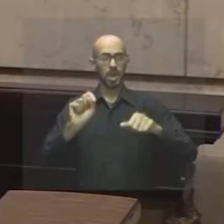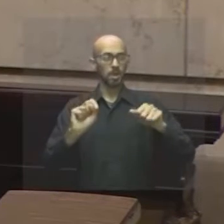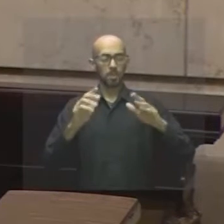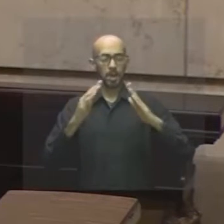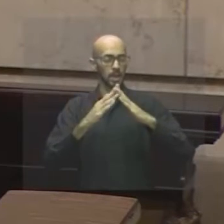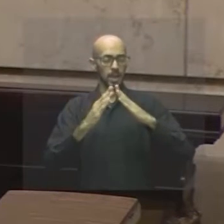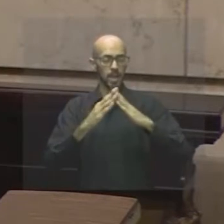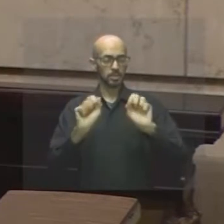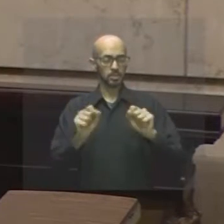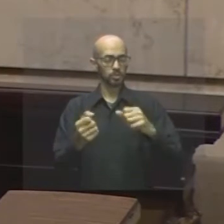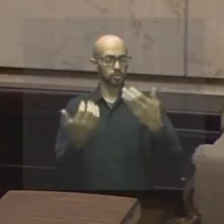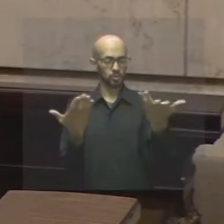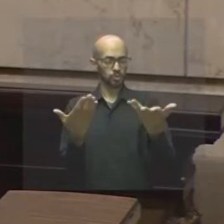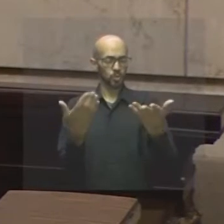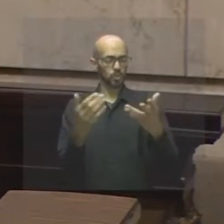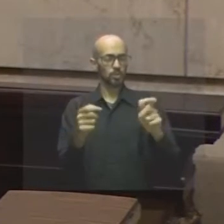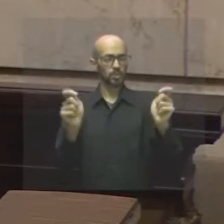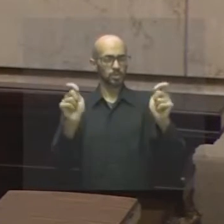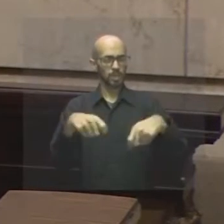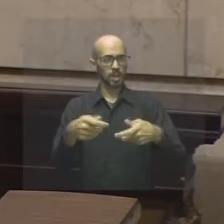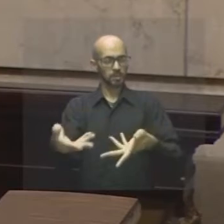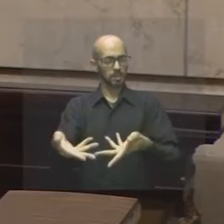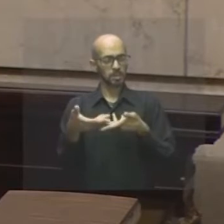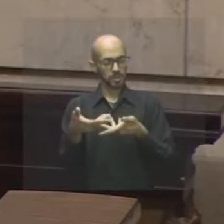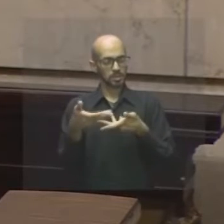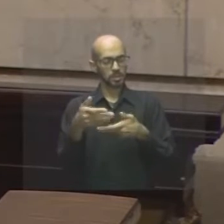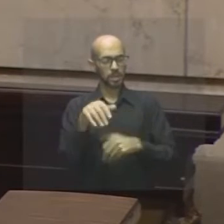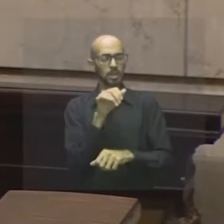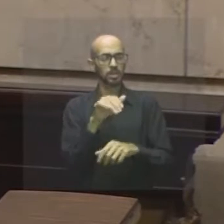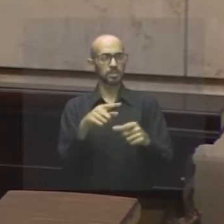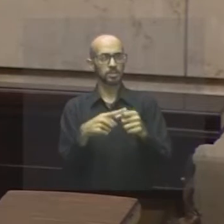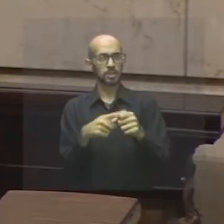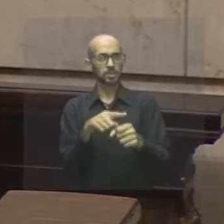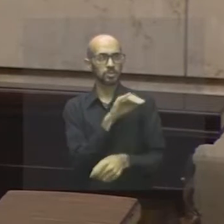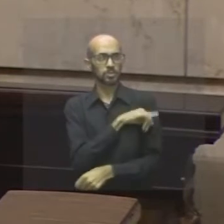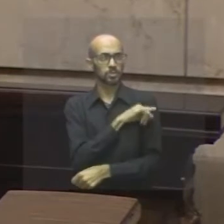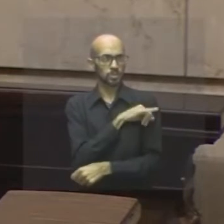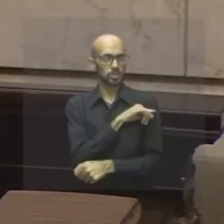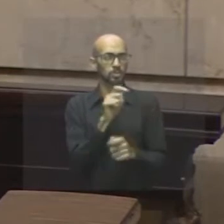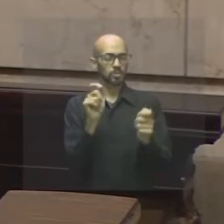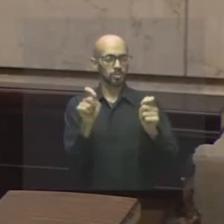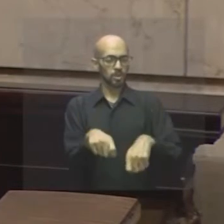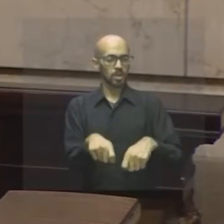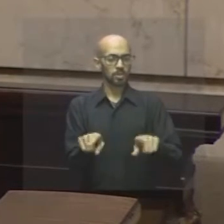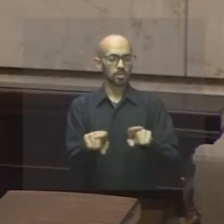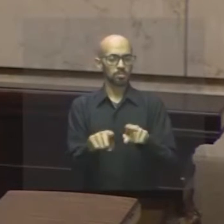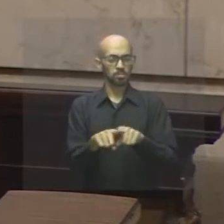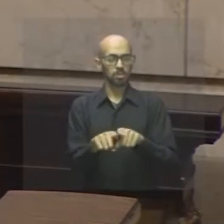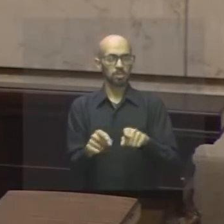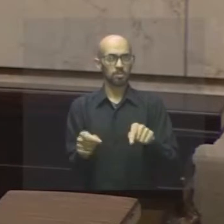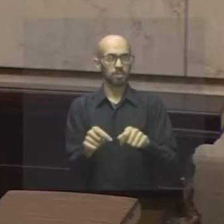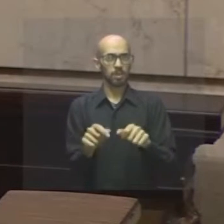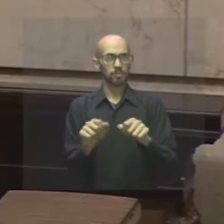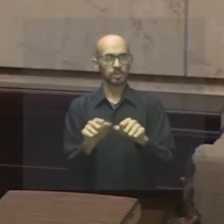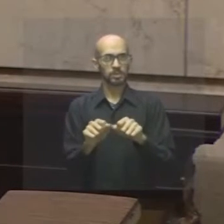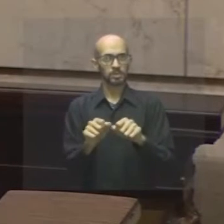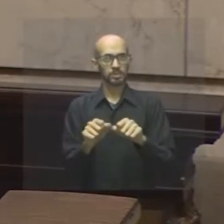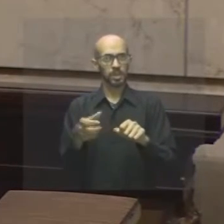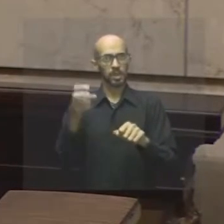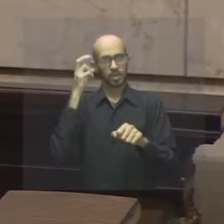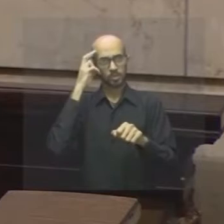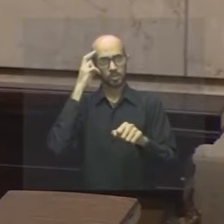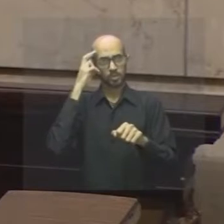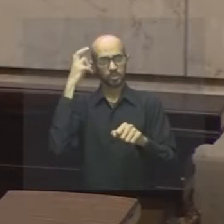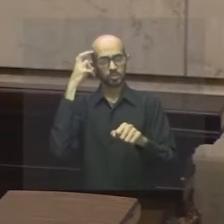Janeiro, que esteja disponível para a colocação de iniciativas culturais